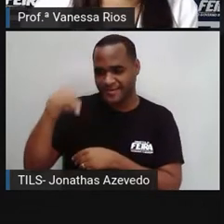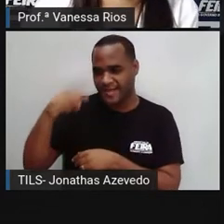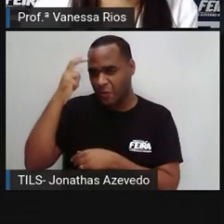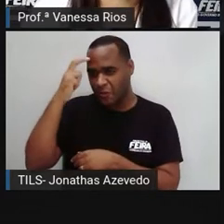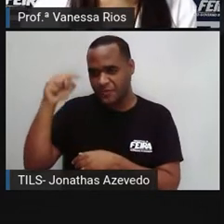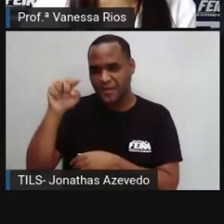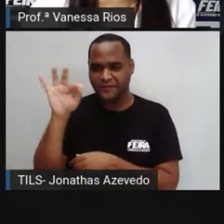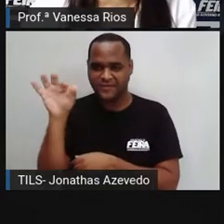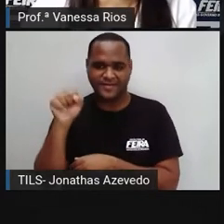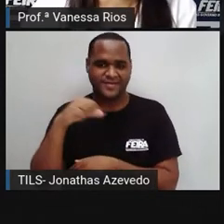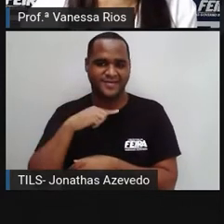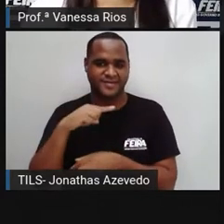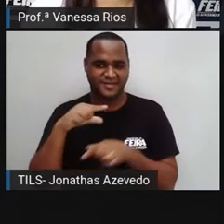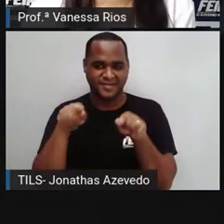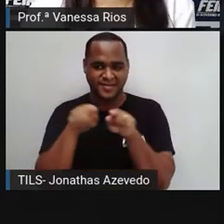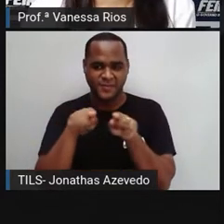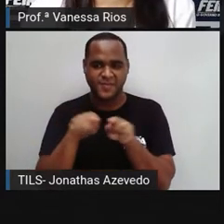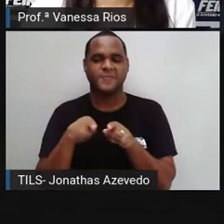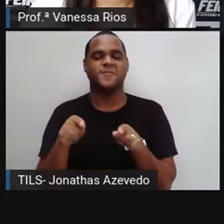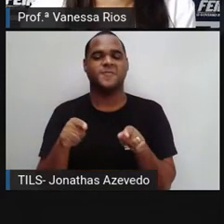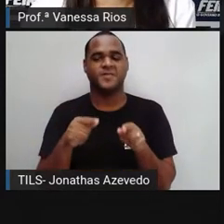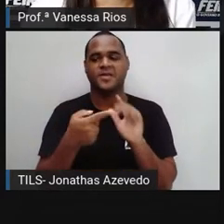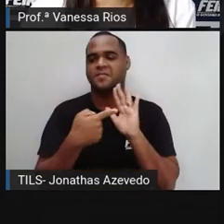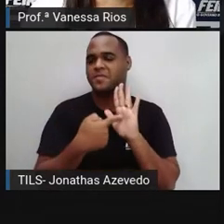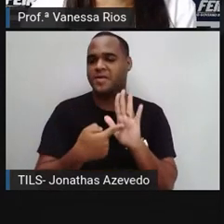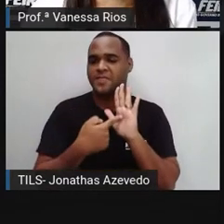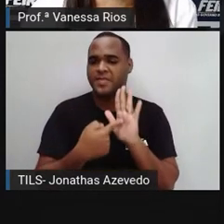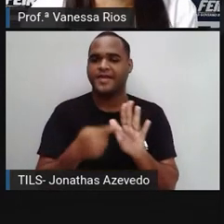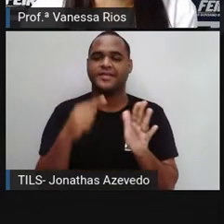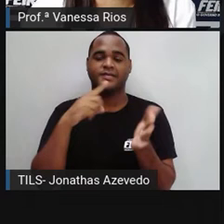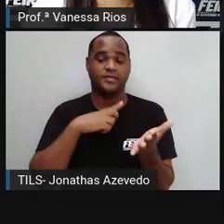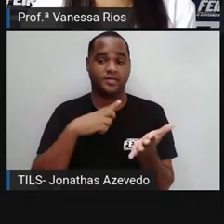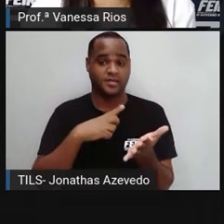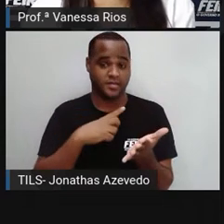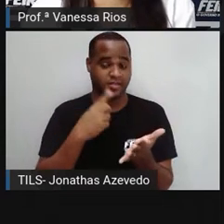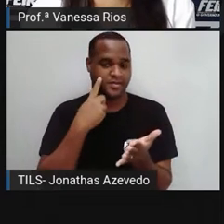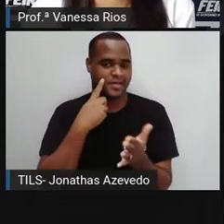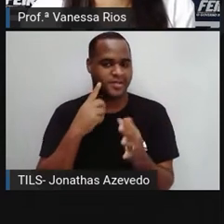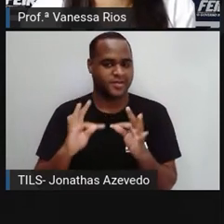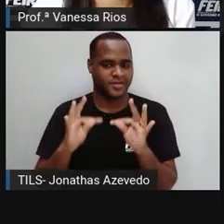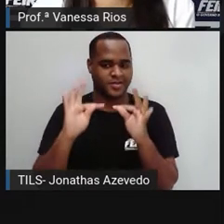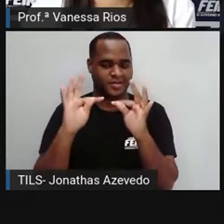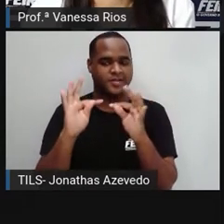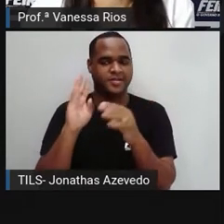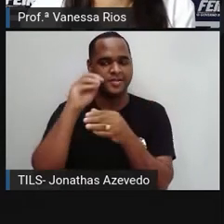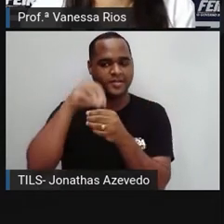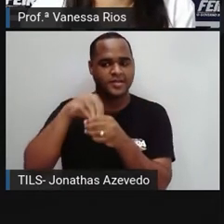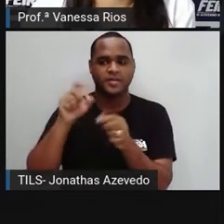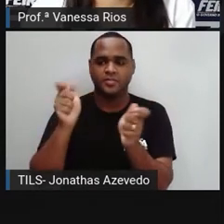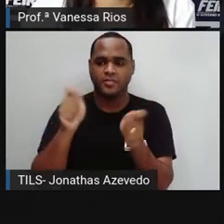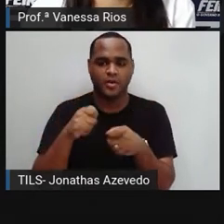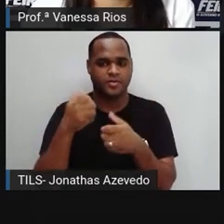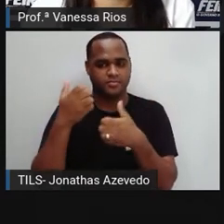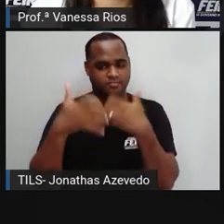de Santana. O museu apresenta aí o teatro virtual, cuja tecnologia empregada